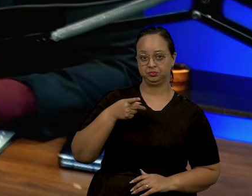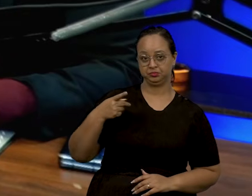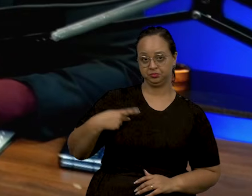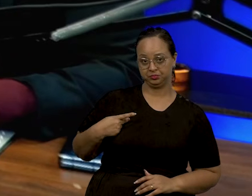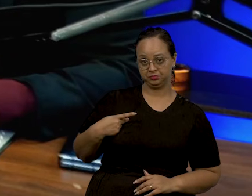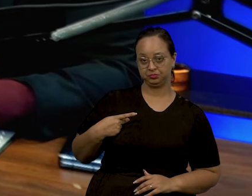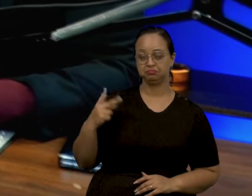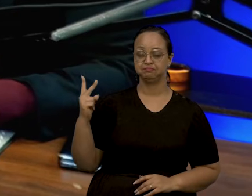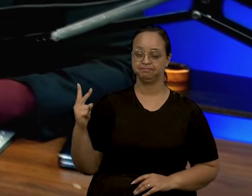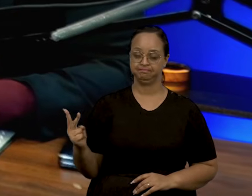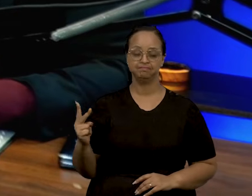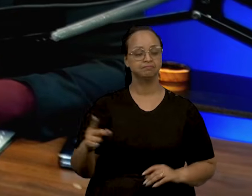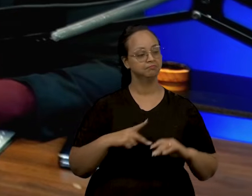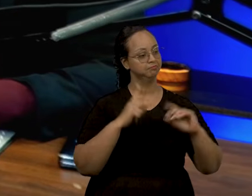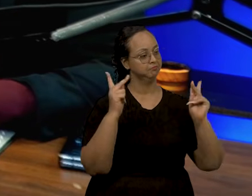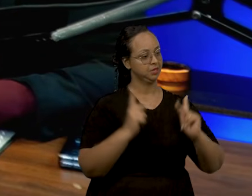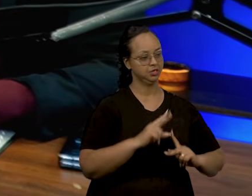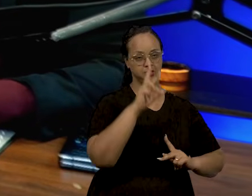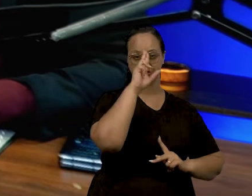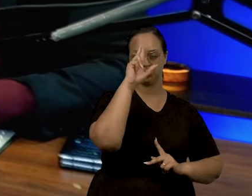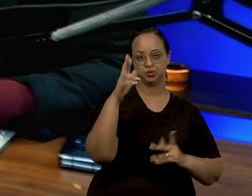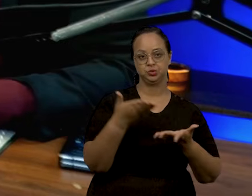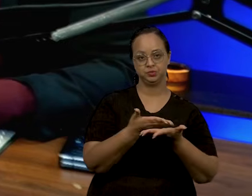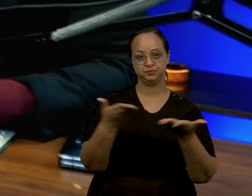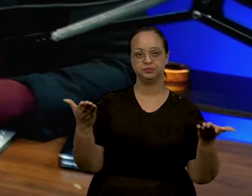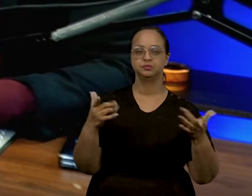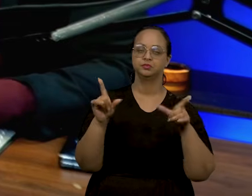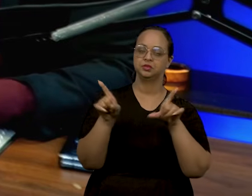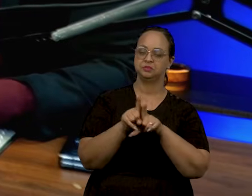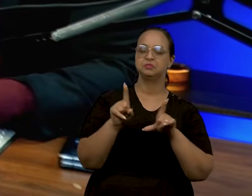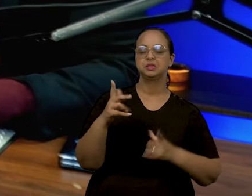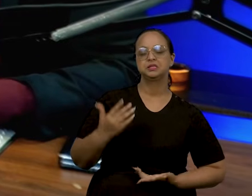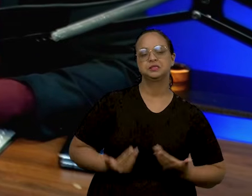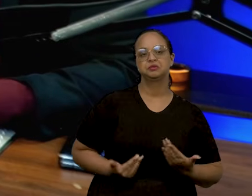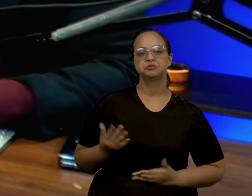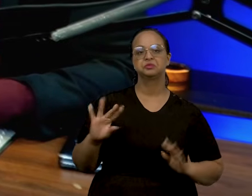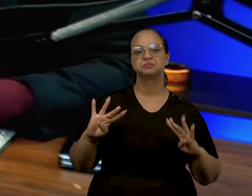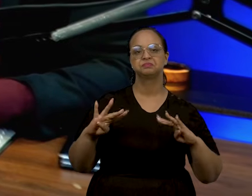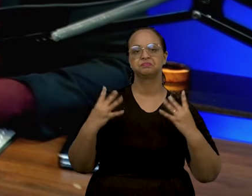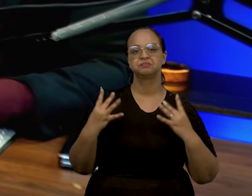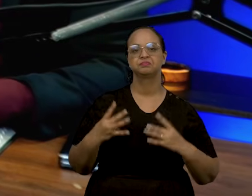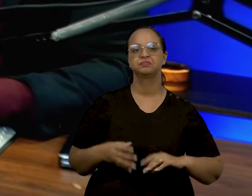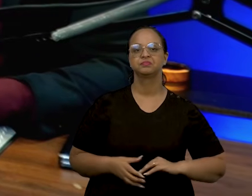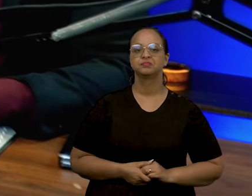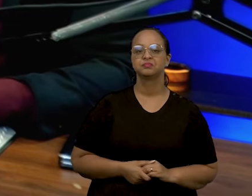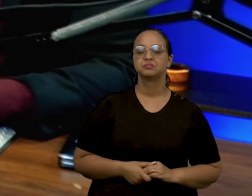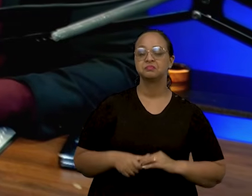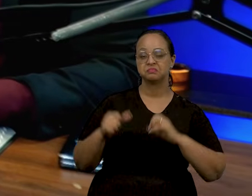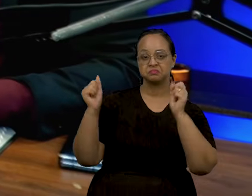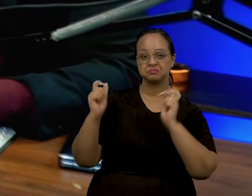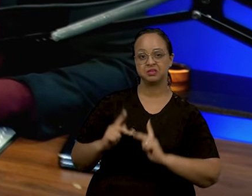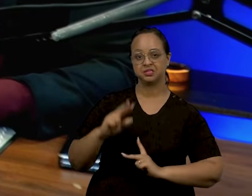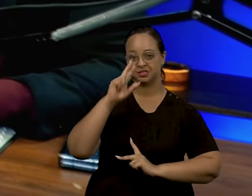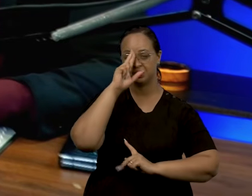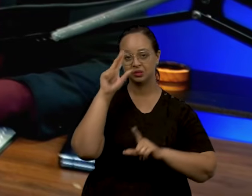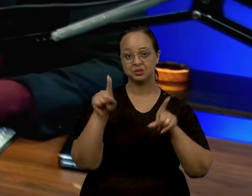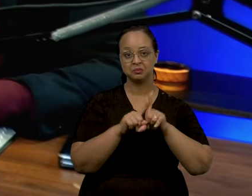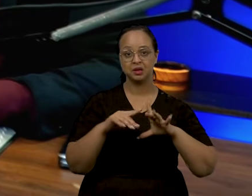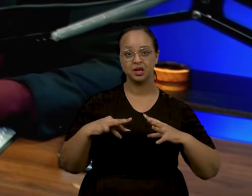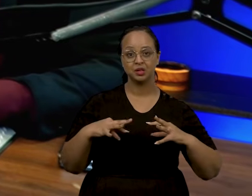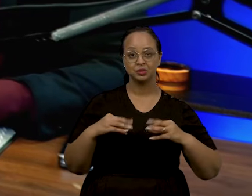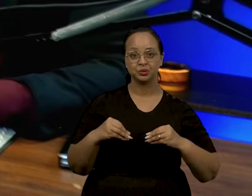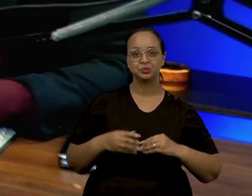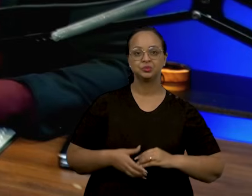pastor Vitor. Paz do Senhor, pastor Felipe, pastor Vitor, paz do Senhor. Também os demais irmãos participam conosco. A paz do Senhor a todos, a paz do Senhor,